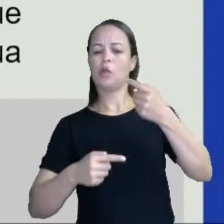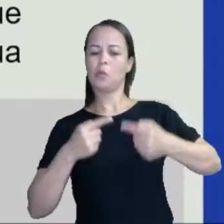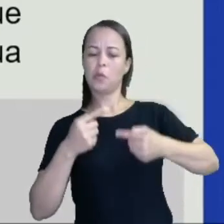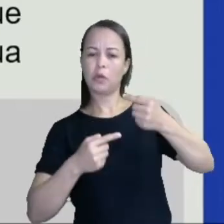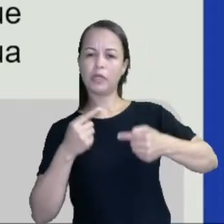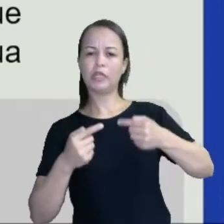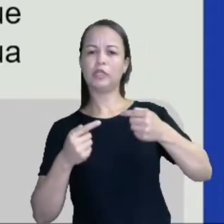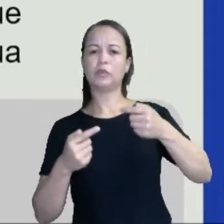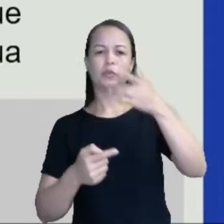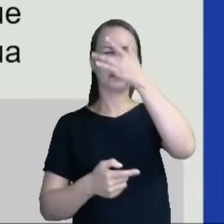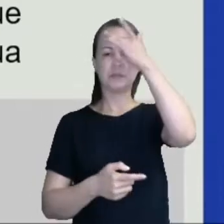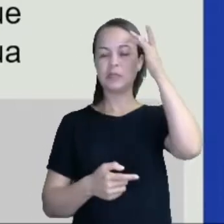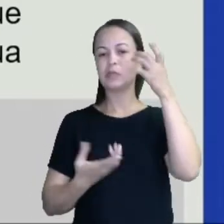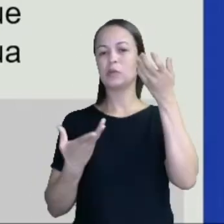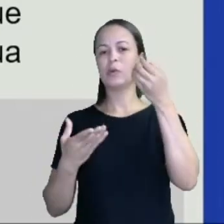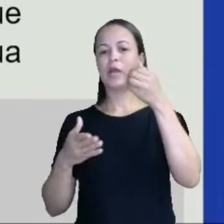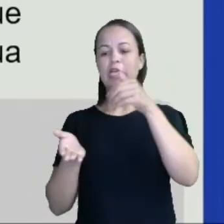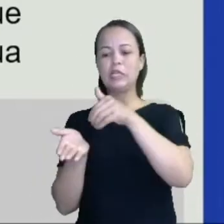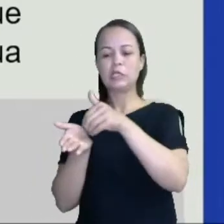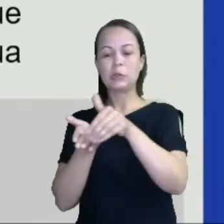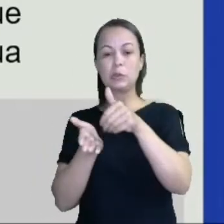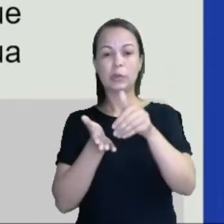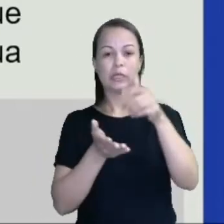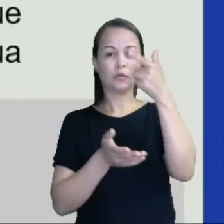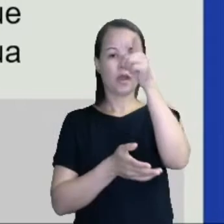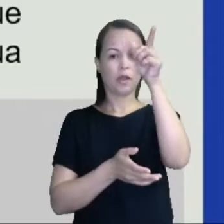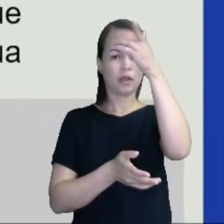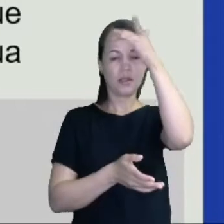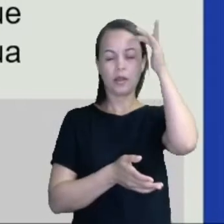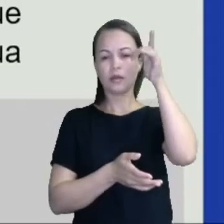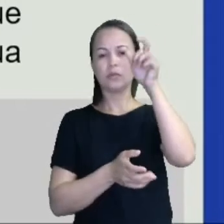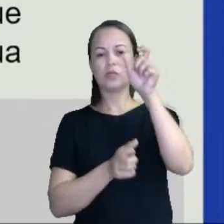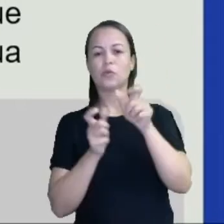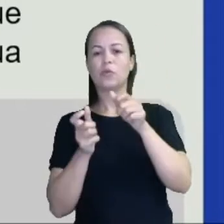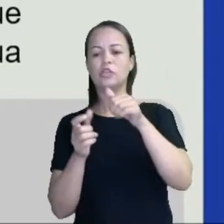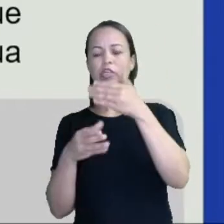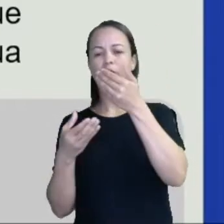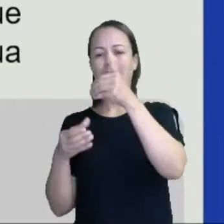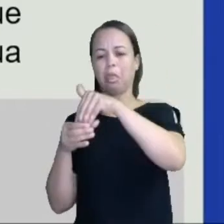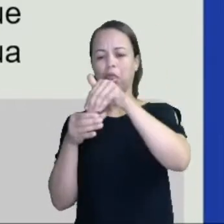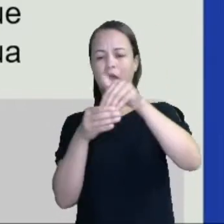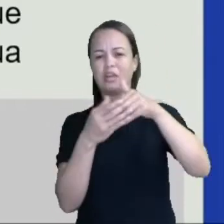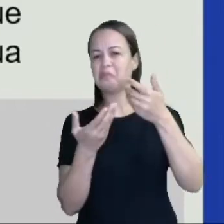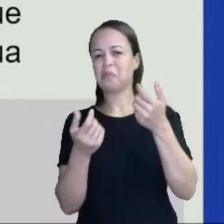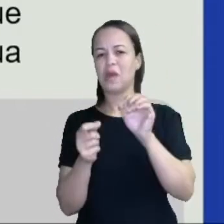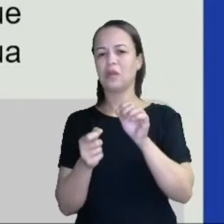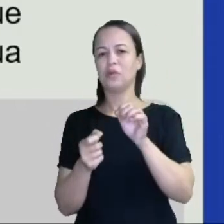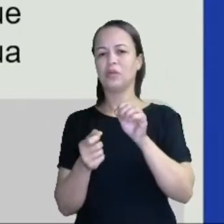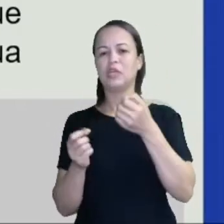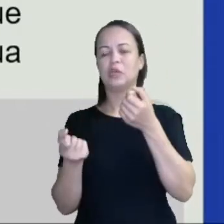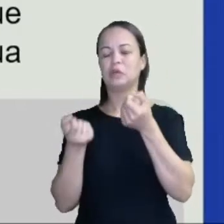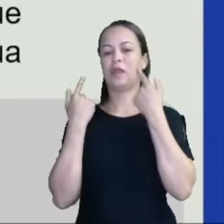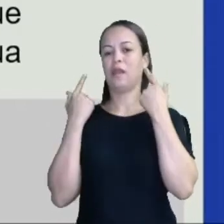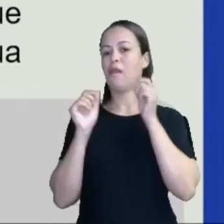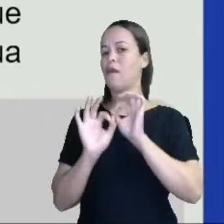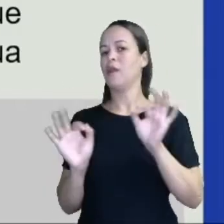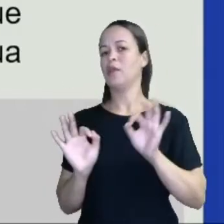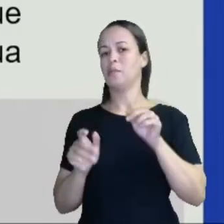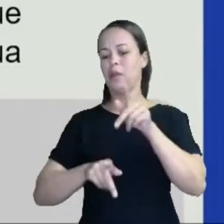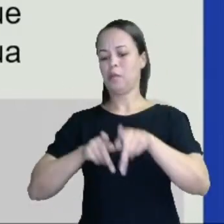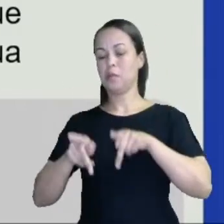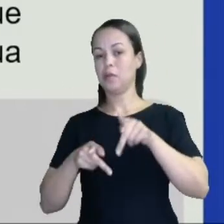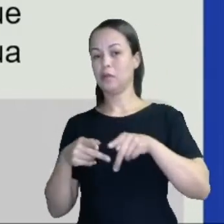político do candidato e escolhendo aquele que demonstra abertura para ouvir as demandas da população. Então, não